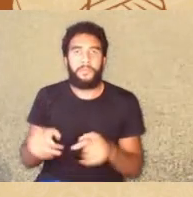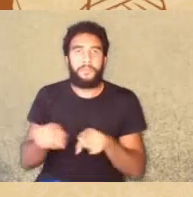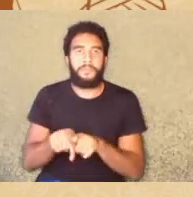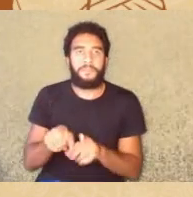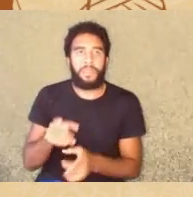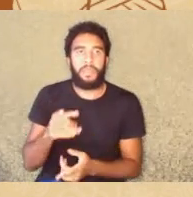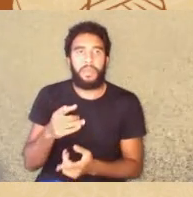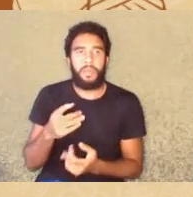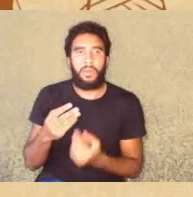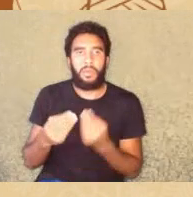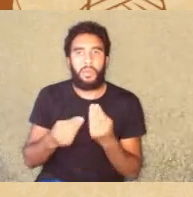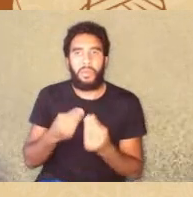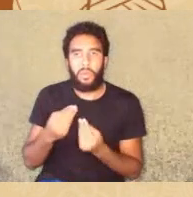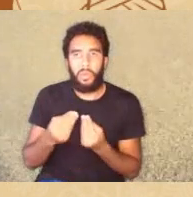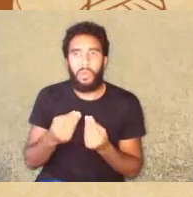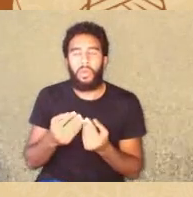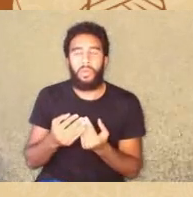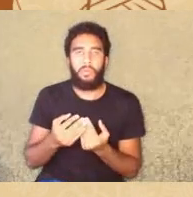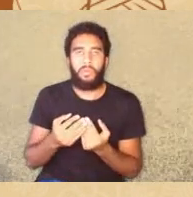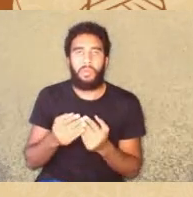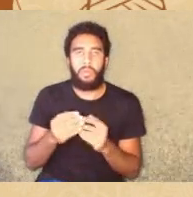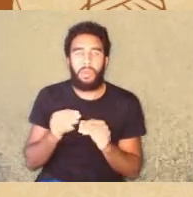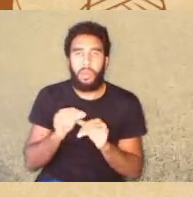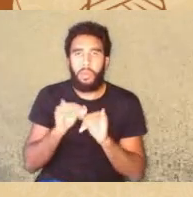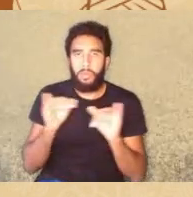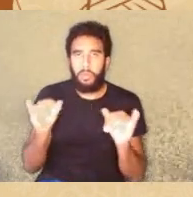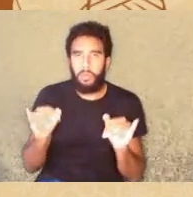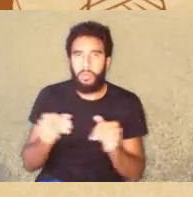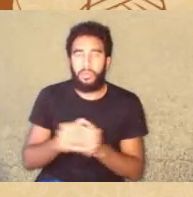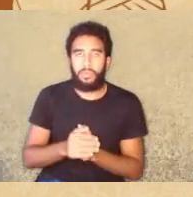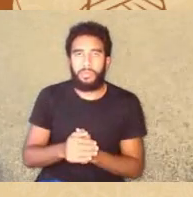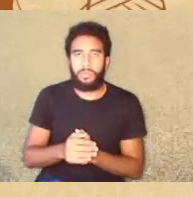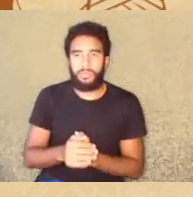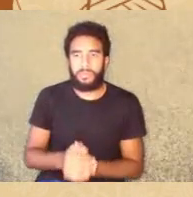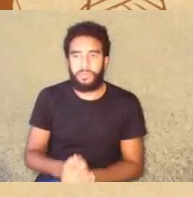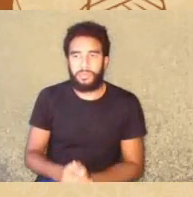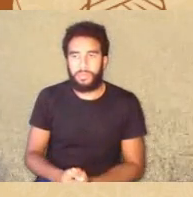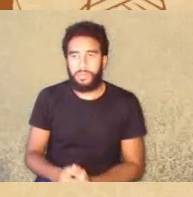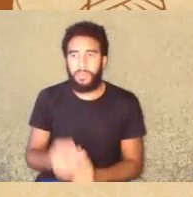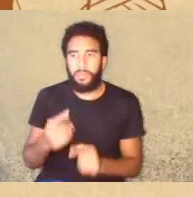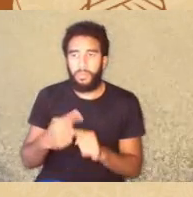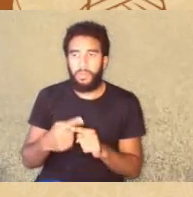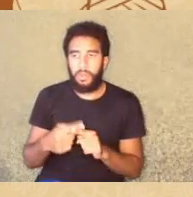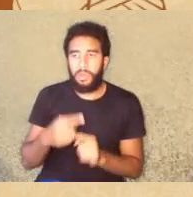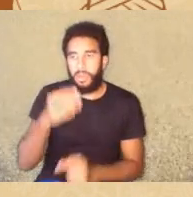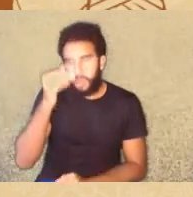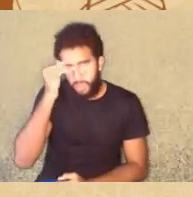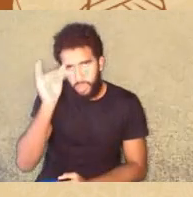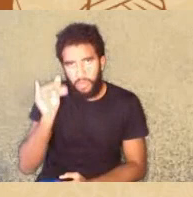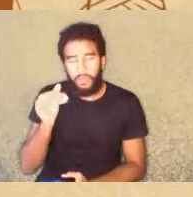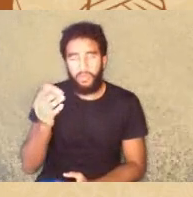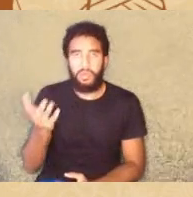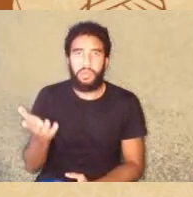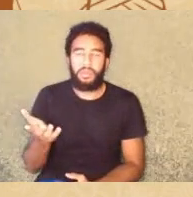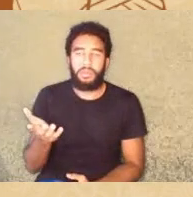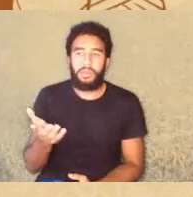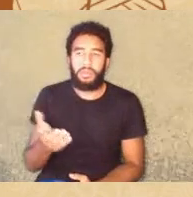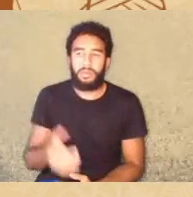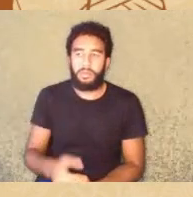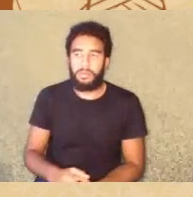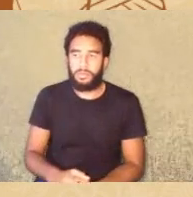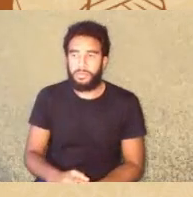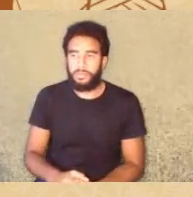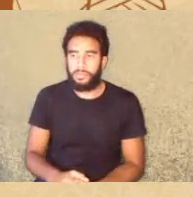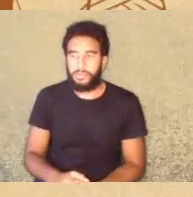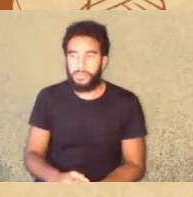como encaminhar. Não que elas vão tratar as pessoas, para evitar também certas noções aí que podem ser bem complicadas.